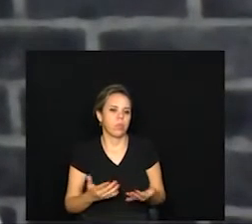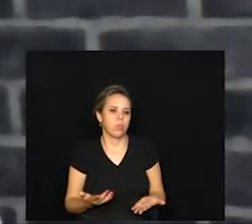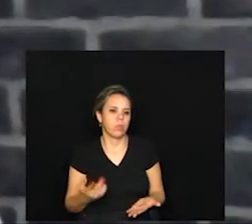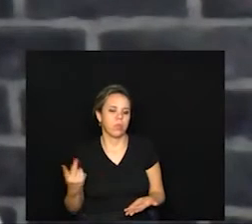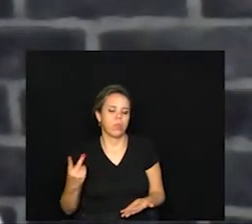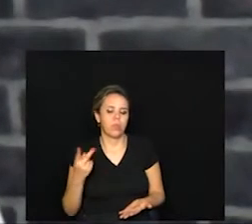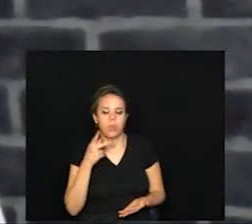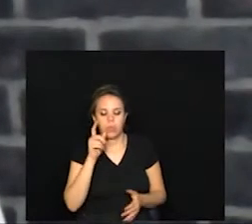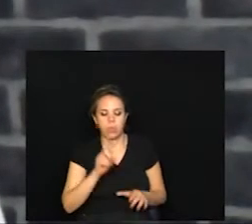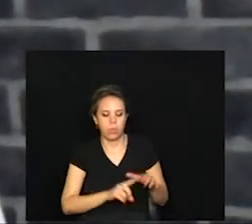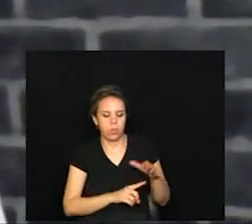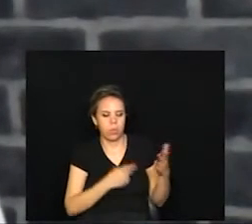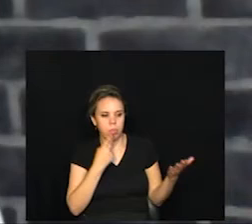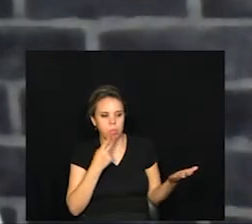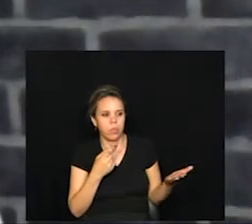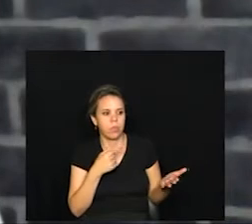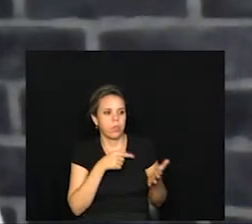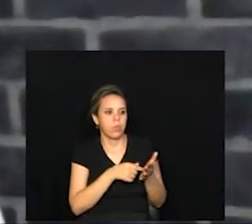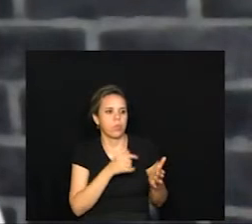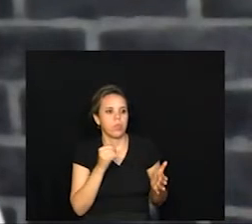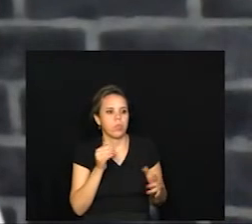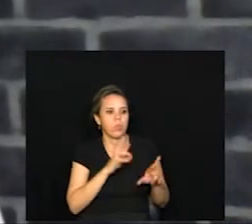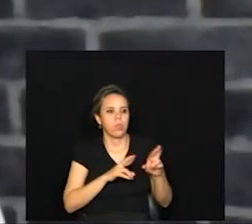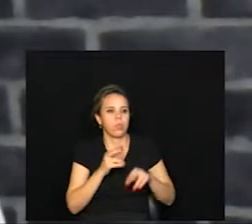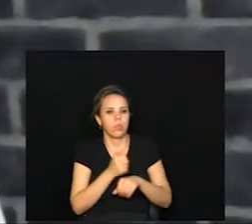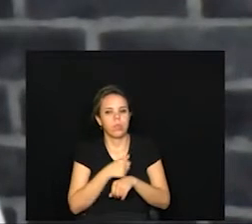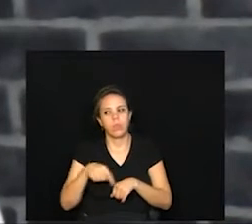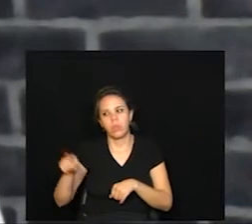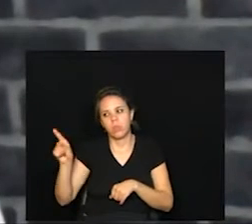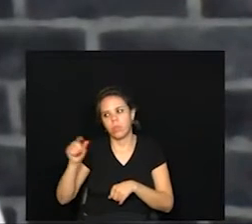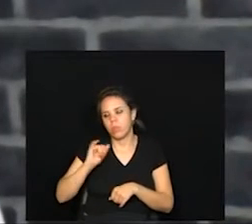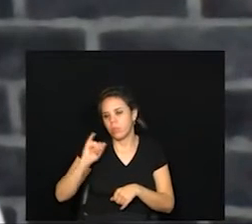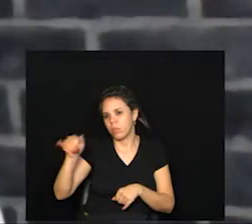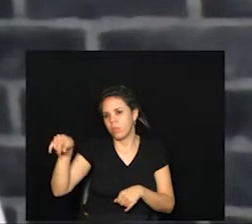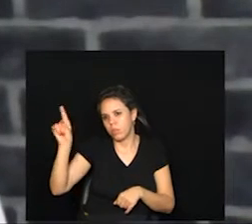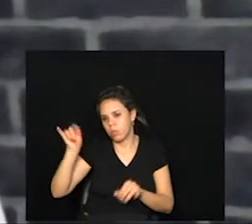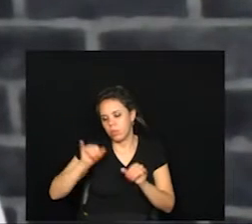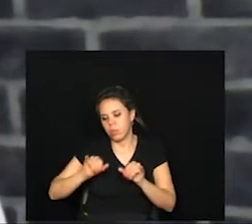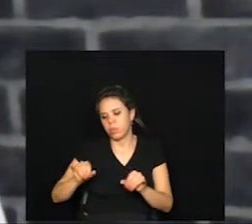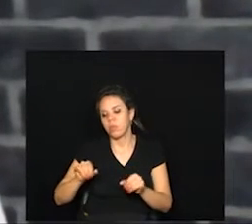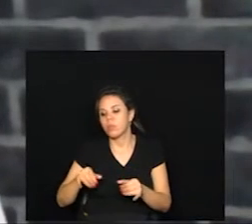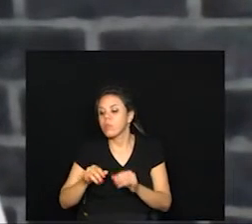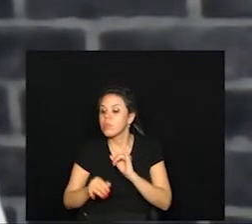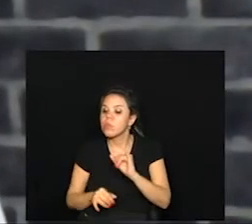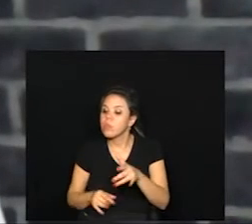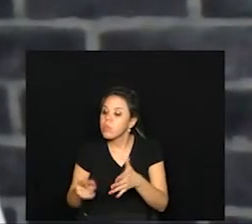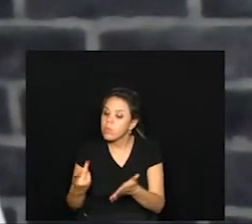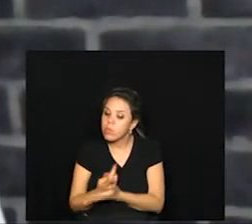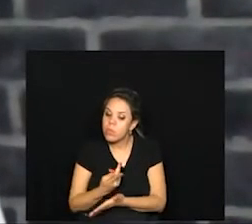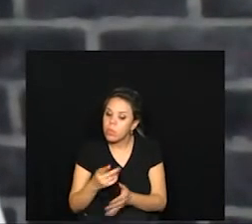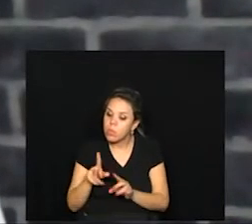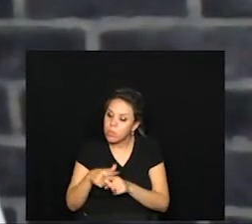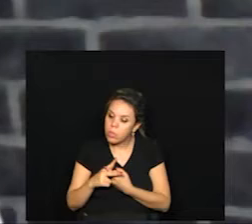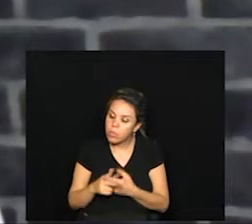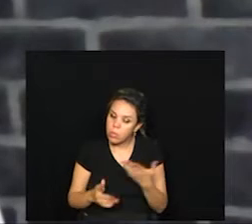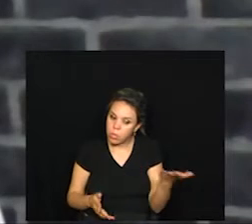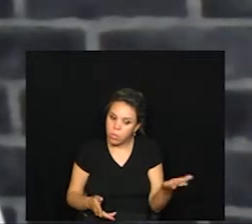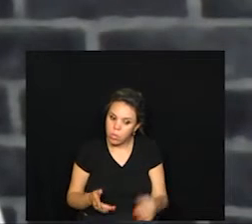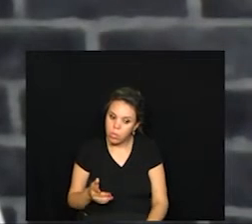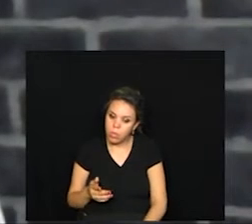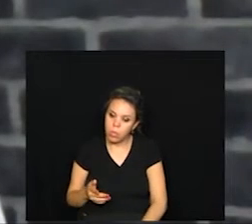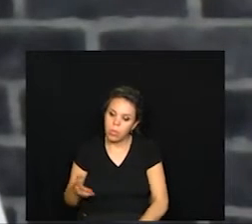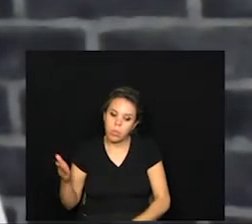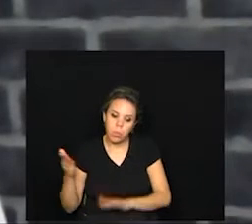consumidor relata isso, a nossa equipe de fiscalização é acionada e vai até o local. Se for